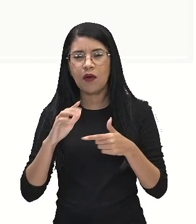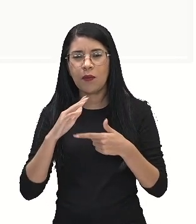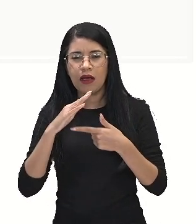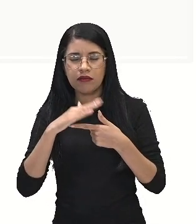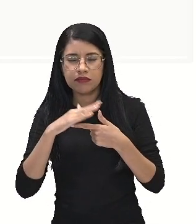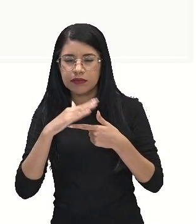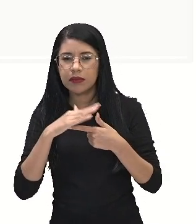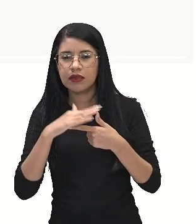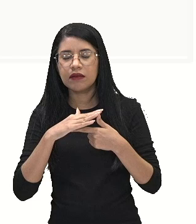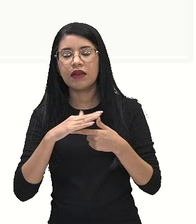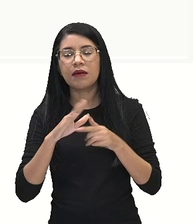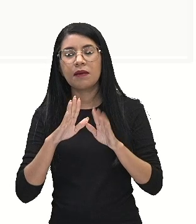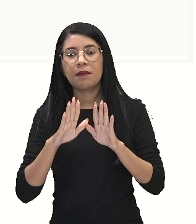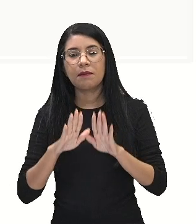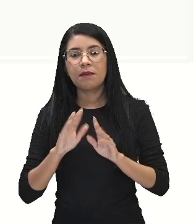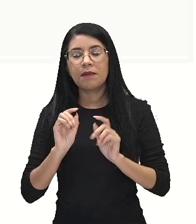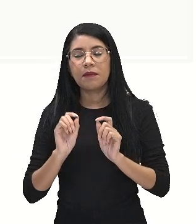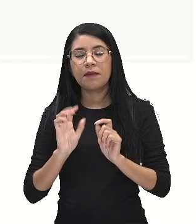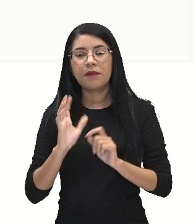mais